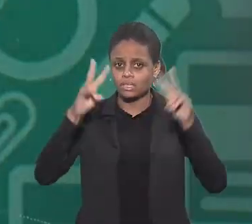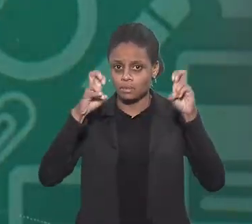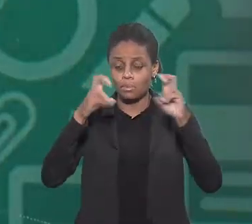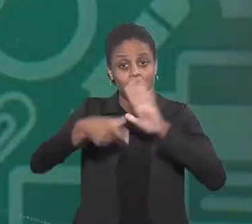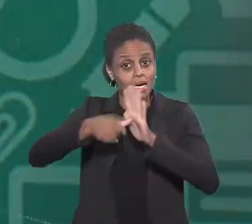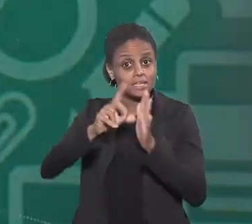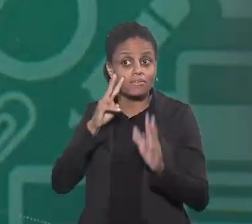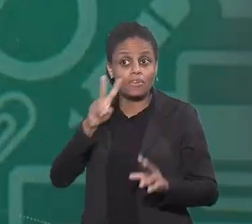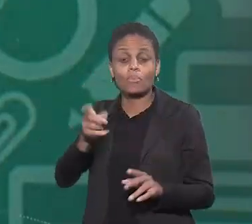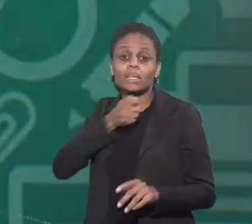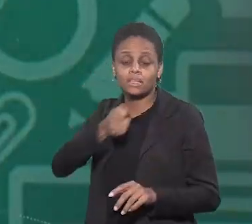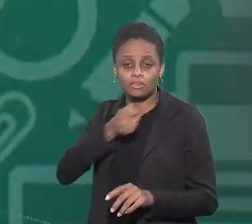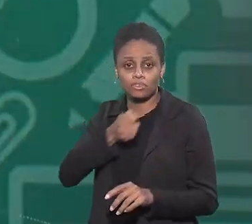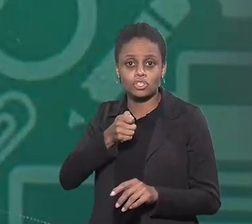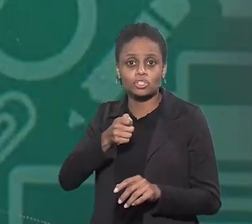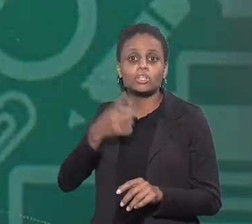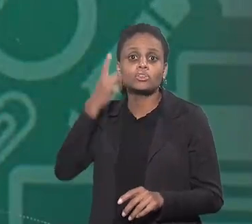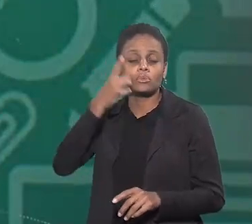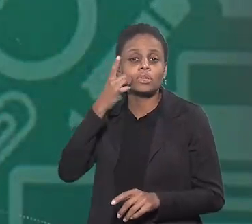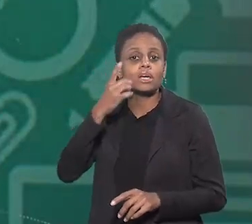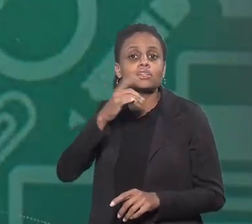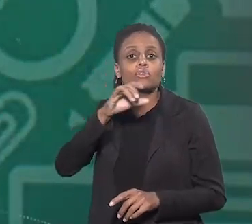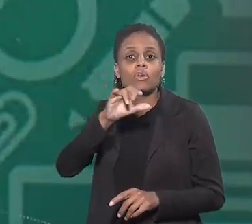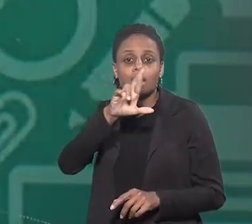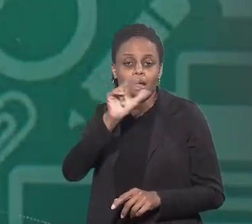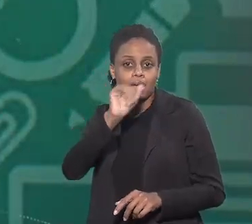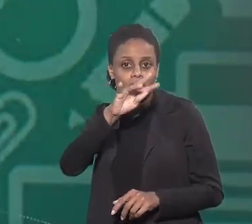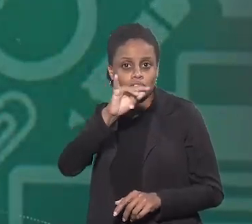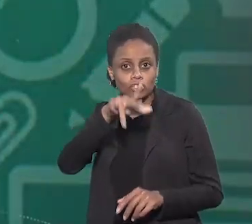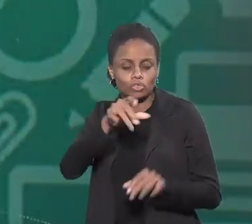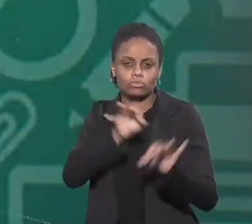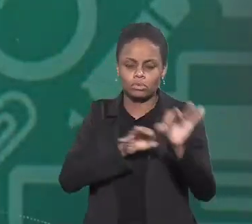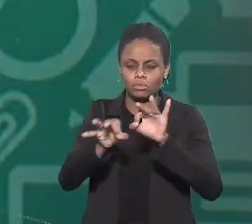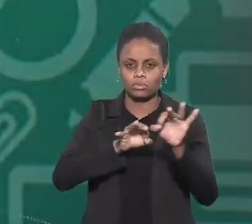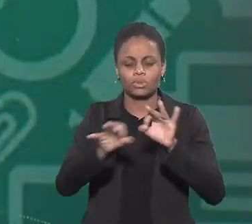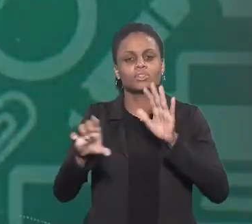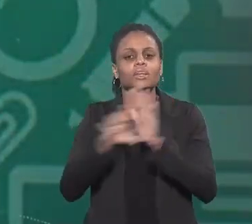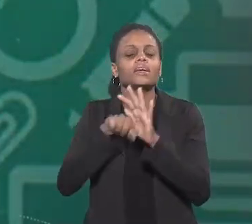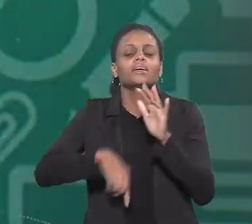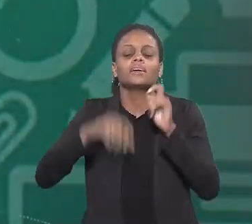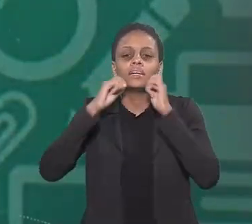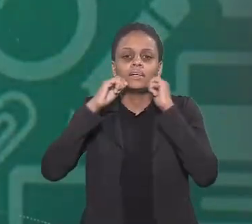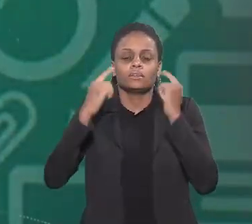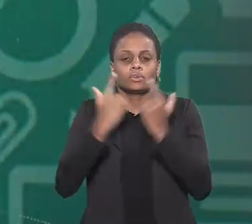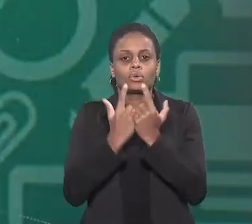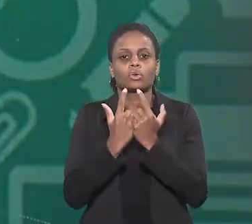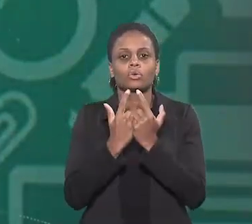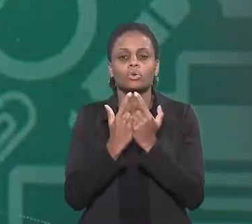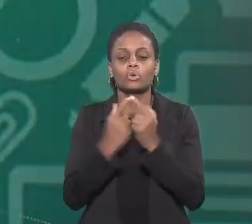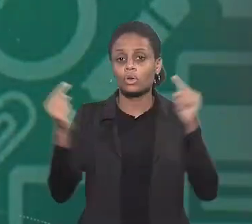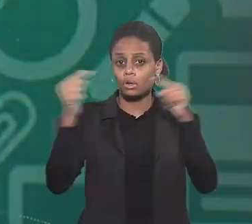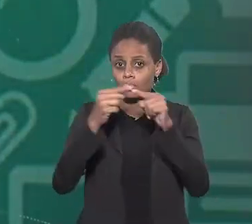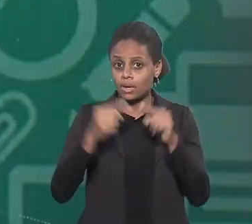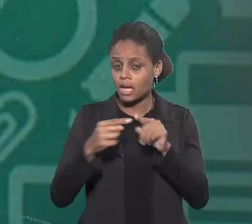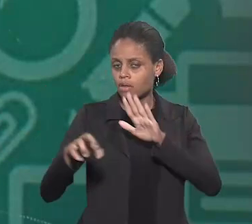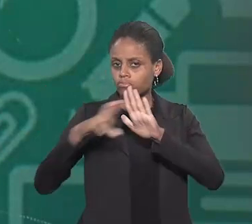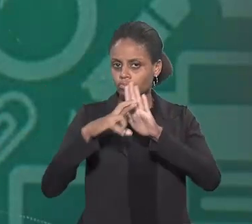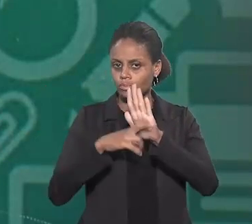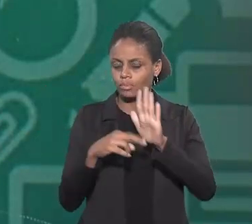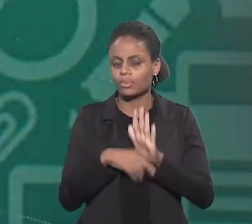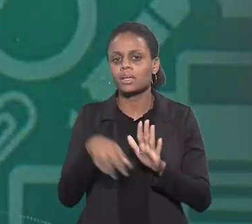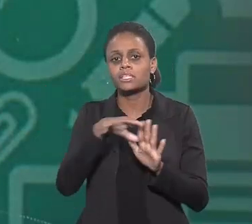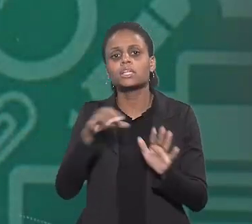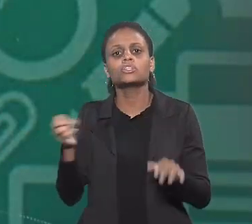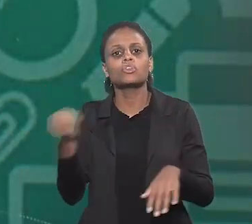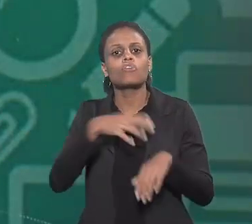a gente vai assistir uma entrevista do deputado Giovanni Ratinho, que elaborou um projeto de lei aqui na Alerj justamente para tratar da